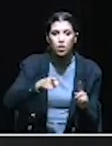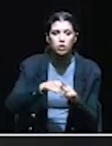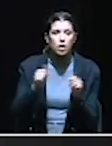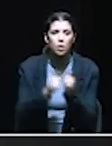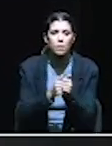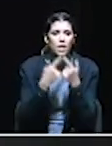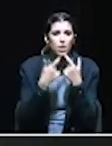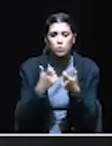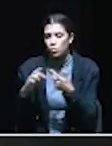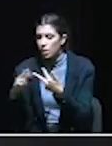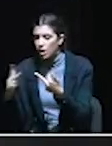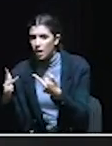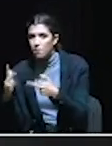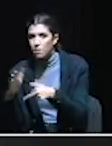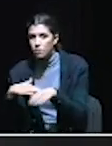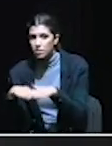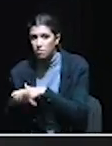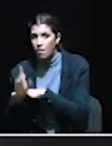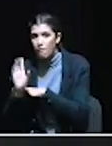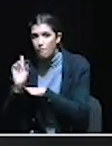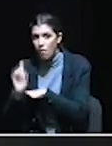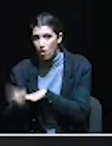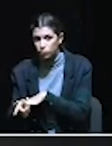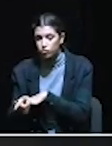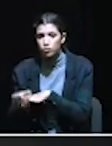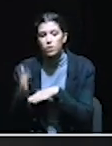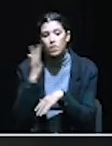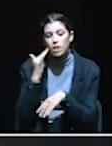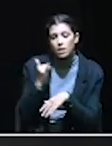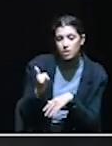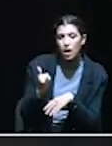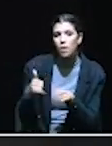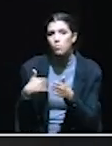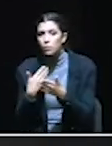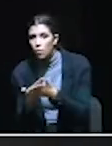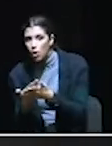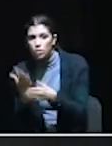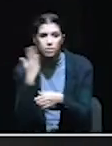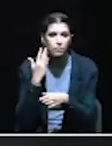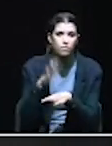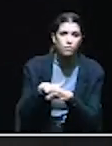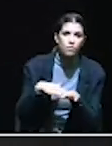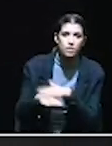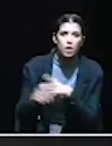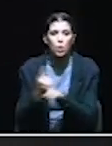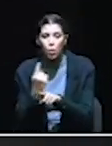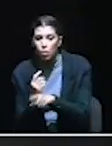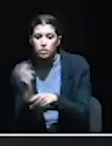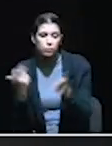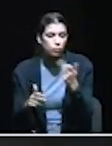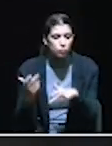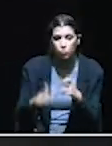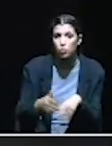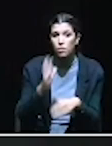que a Câmara Municipal vai fazendo e tentando que as coisas aconteçam e fazendo propostas. E por isso também as vossas propostas são muito